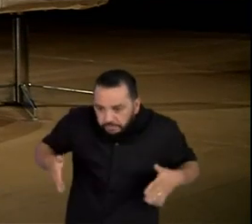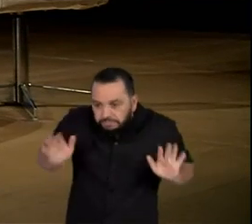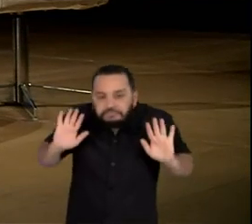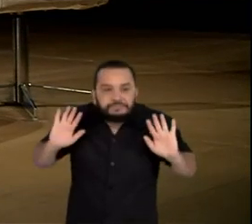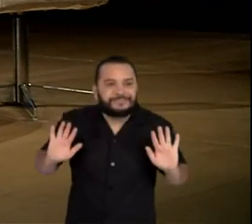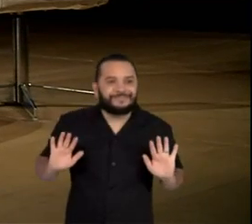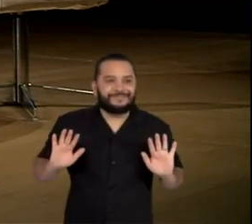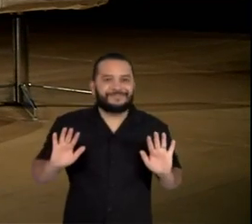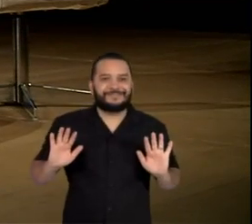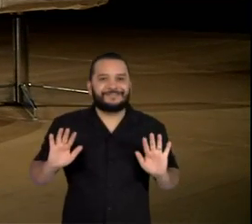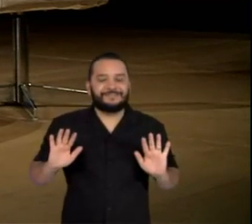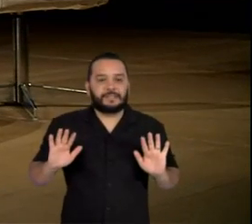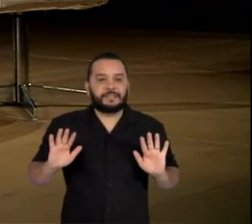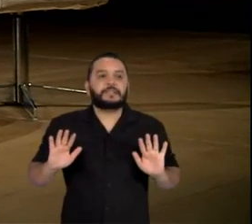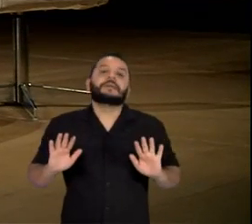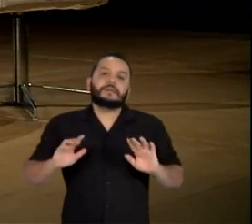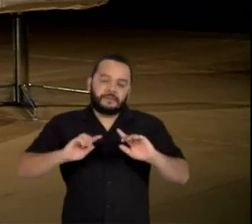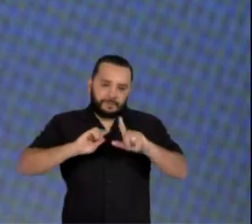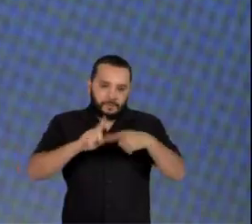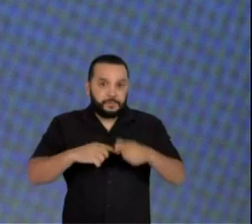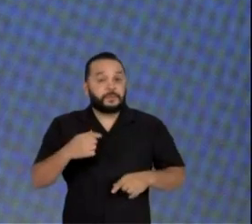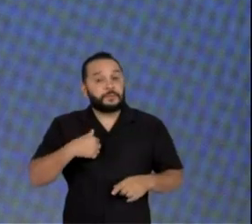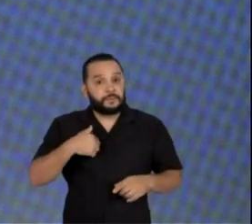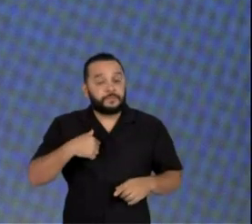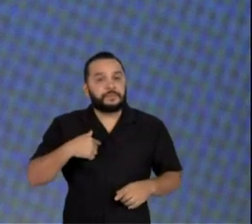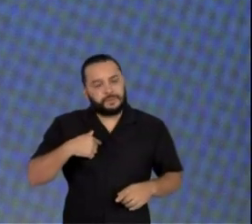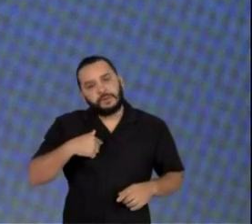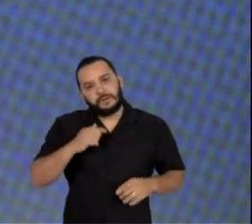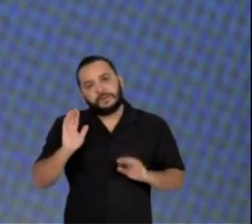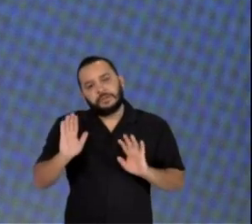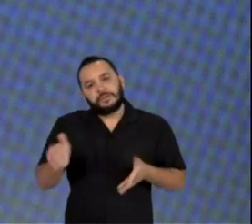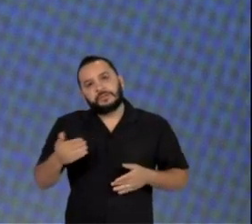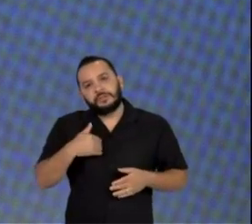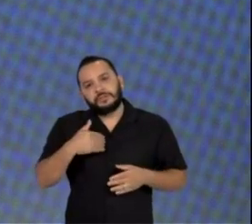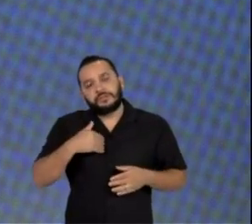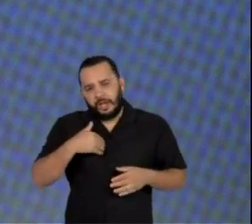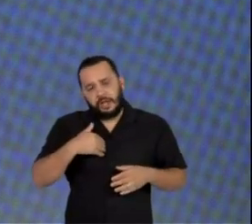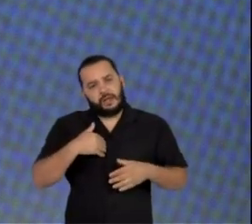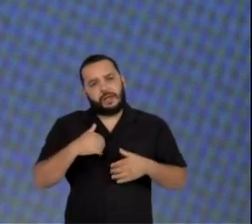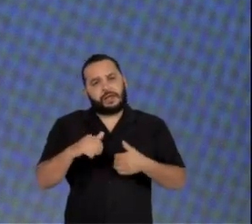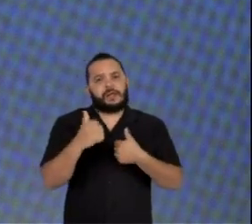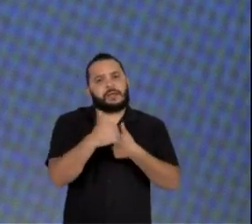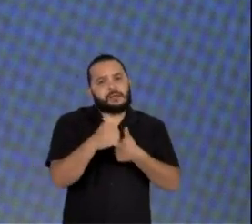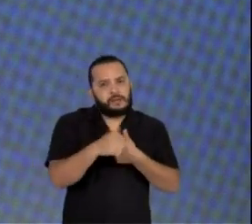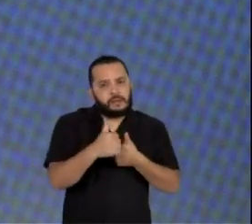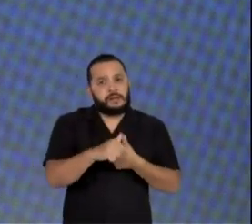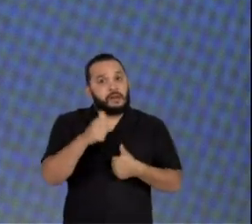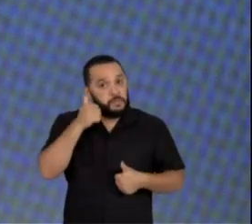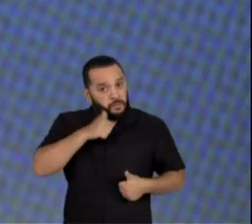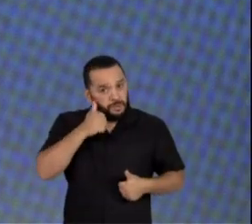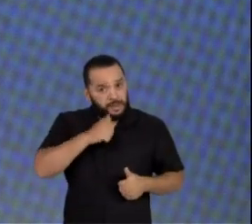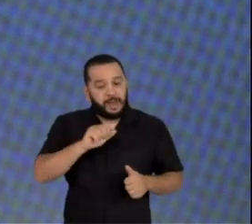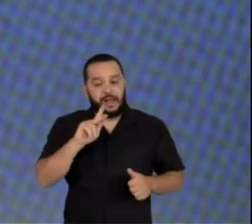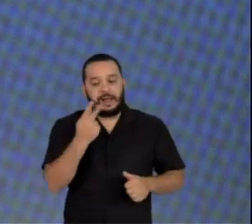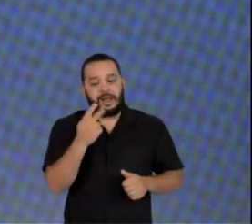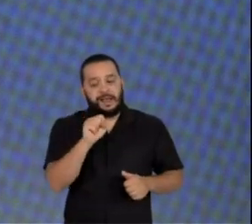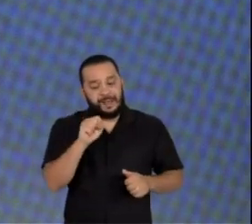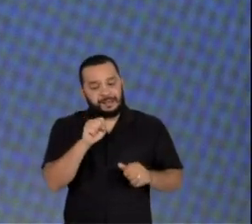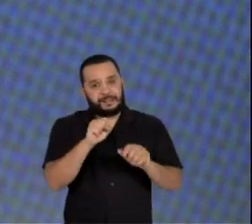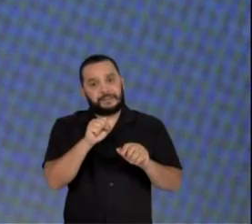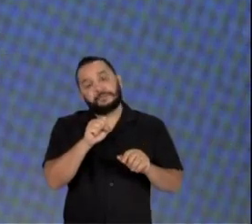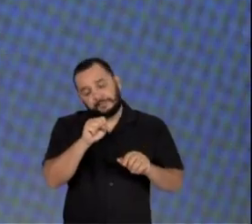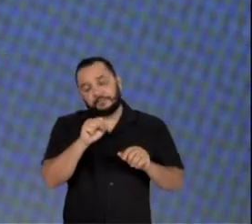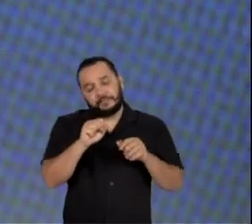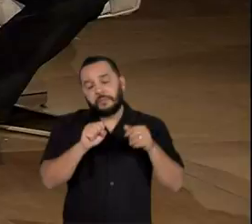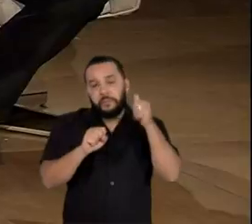É engraçado como o homossexualismo feminino, para o macho, vamos dizer assim, careta,